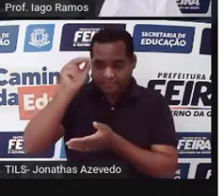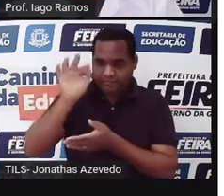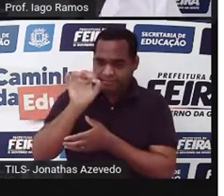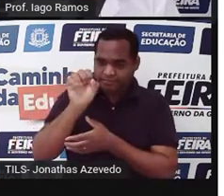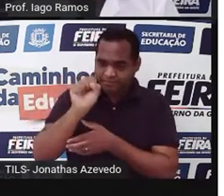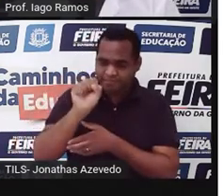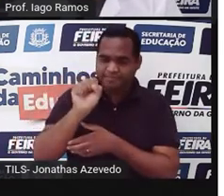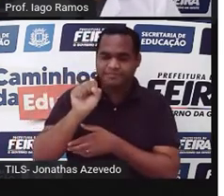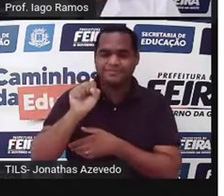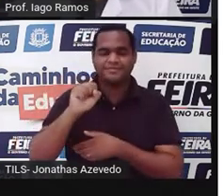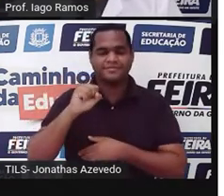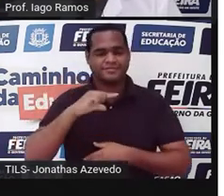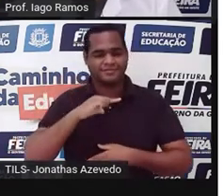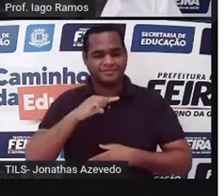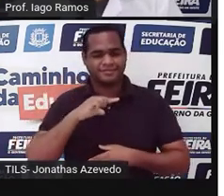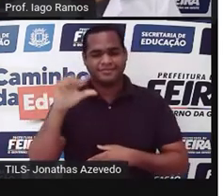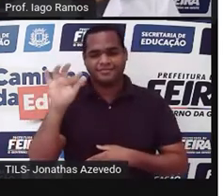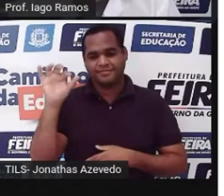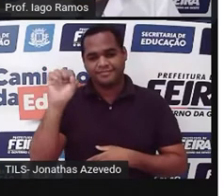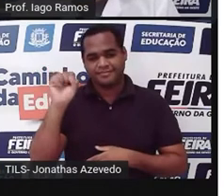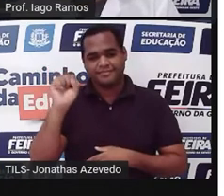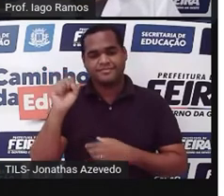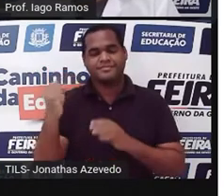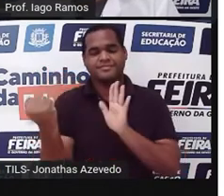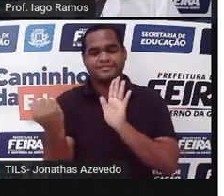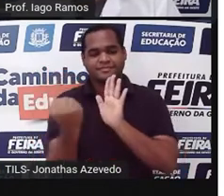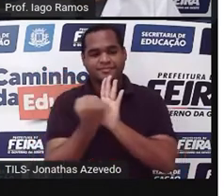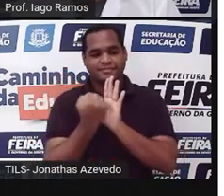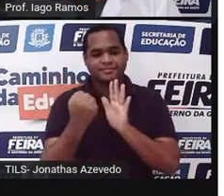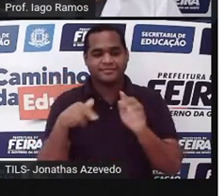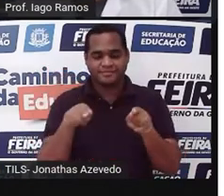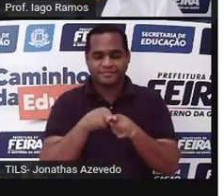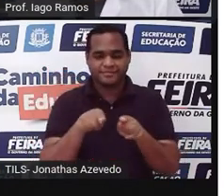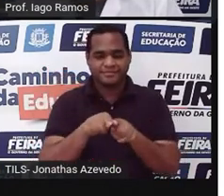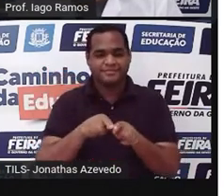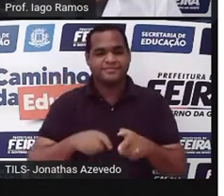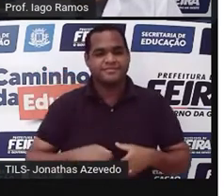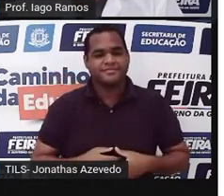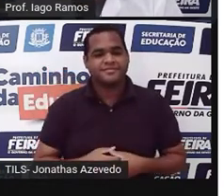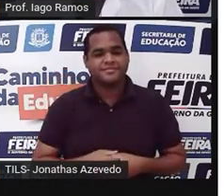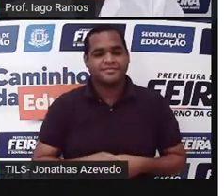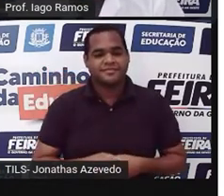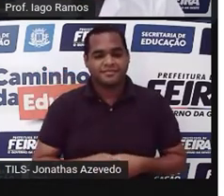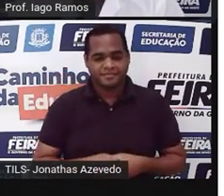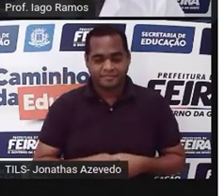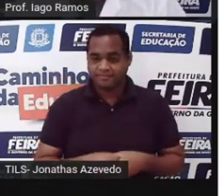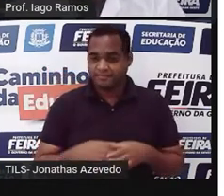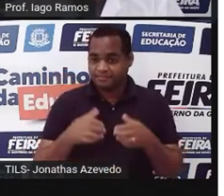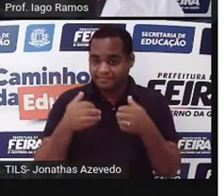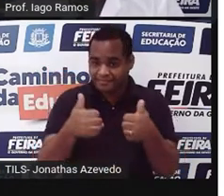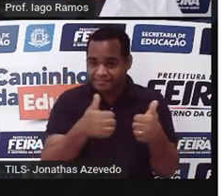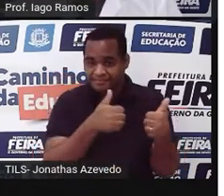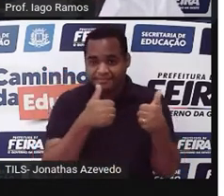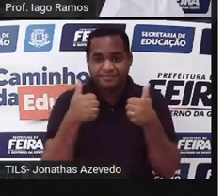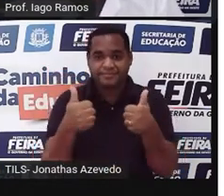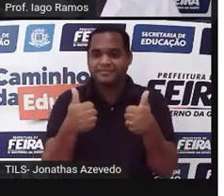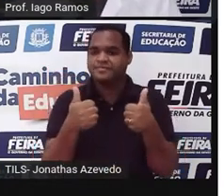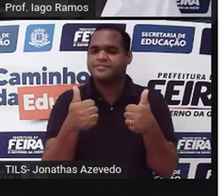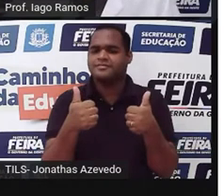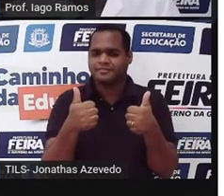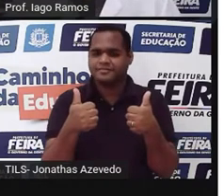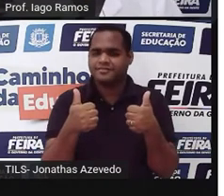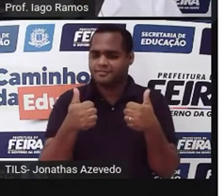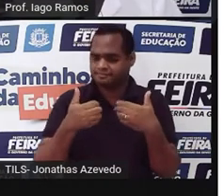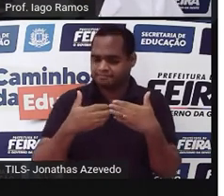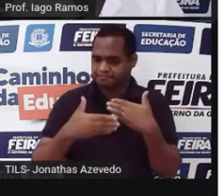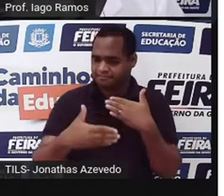da própria Secretaria Municipal de Educação de Feira de Santana Tá bom belezinha passada